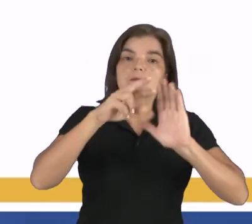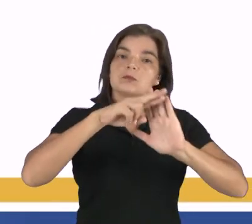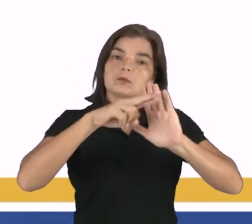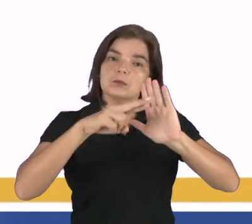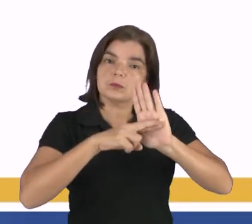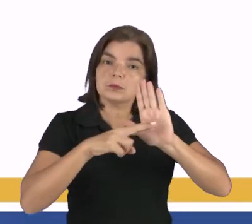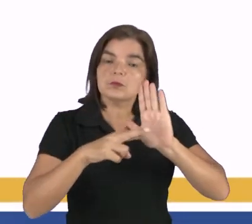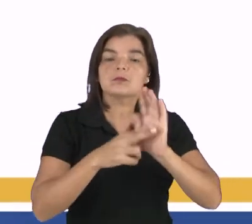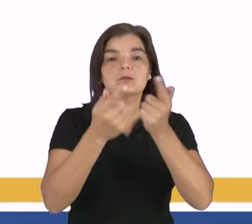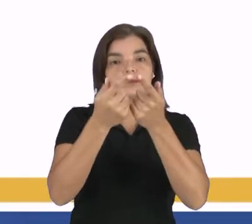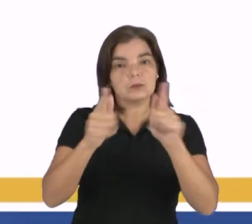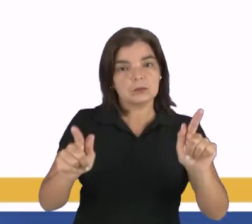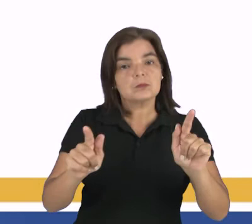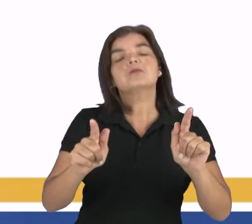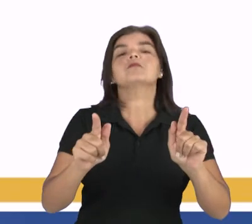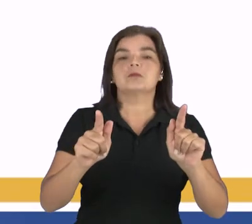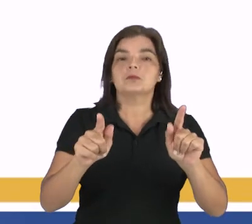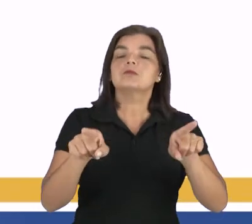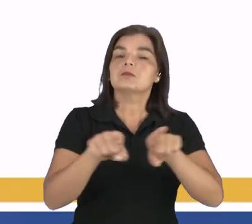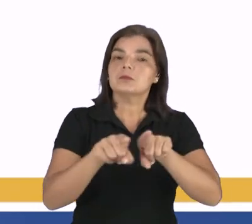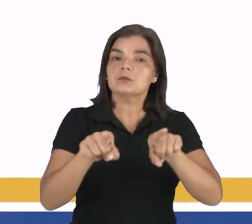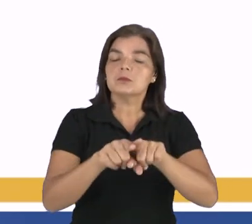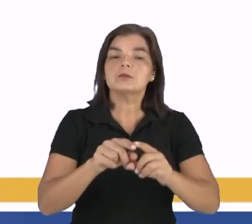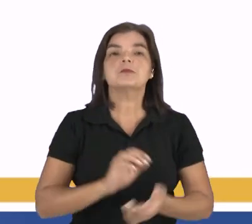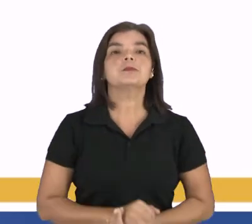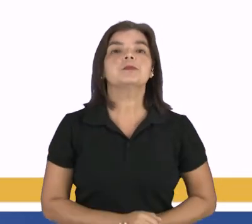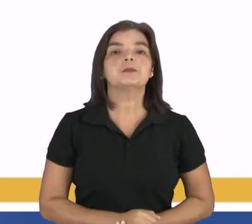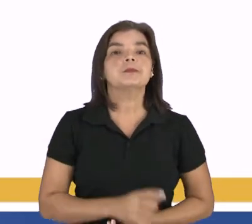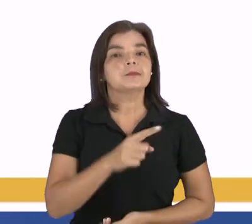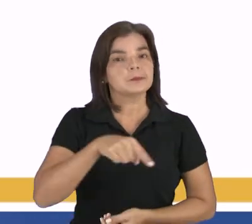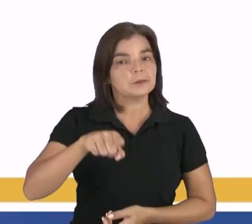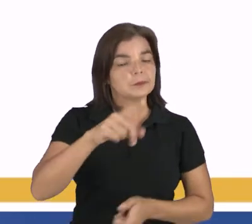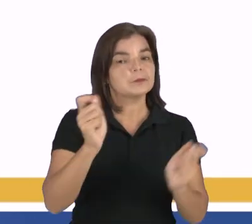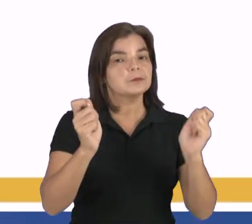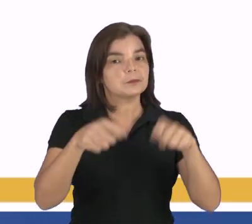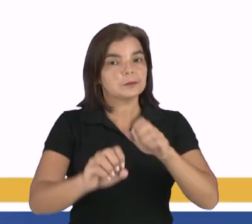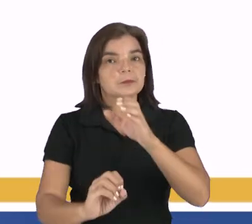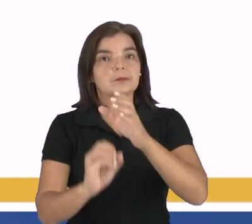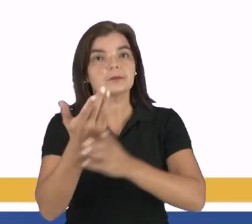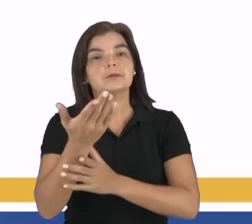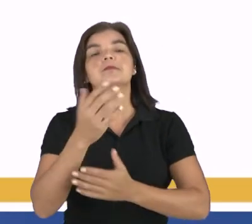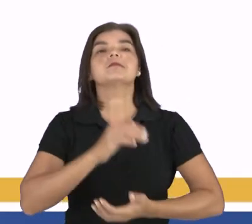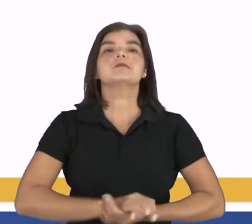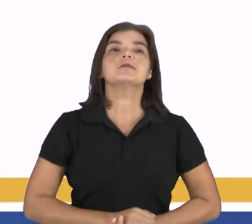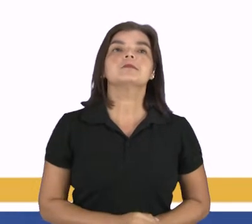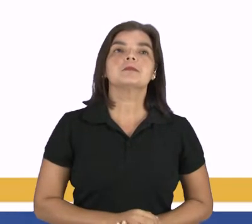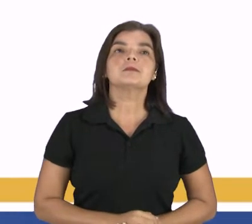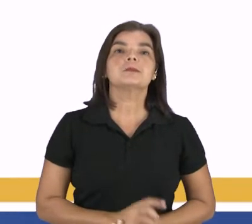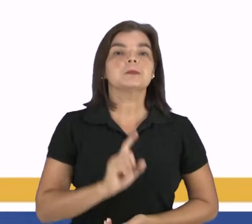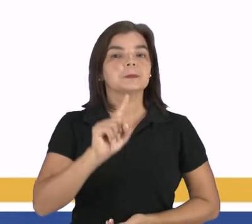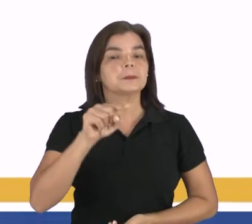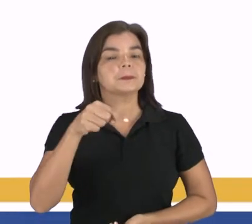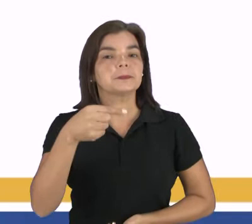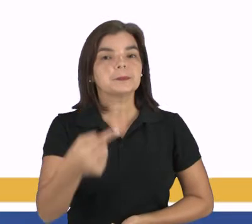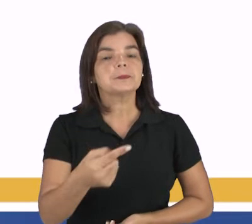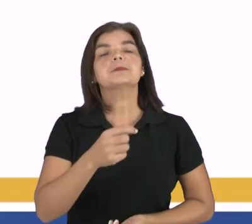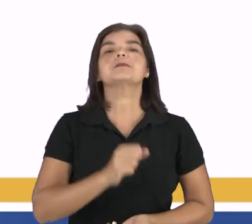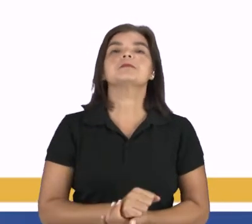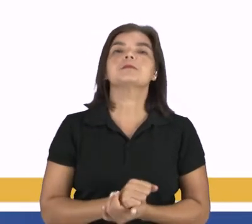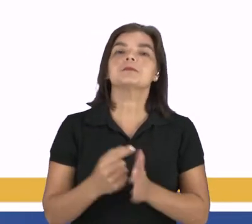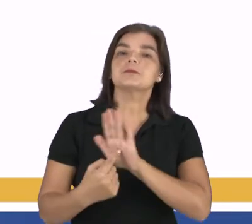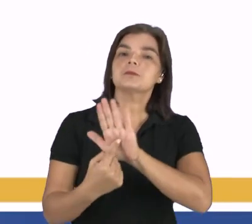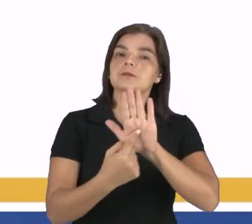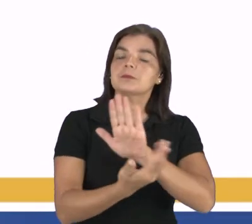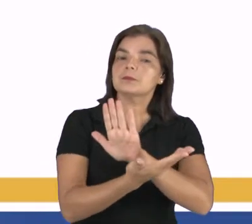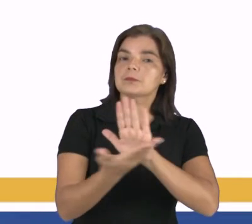regras gramaticais, sintáticas, tá bom? Para que isso possa acontecer. Depois, eu trago